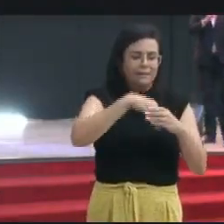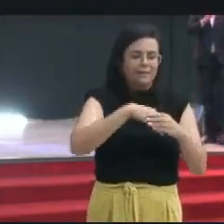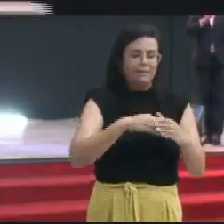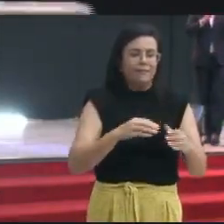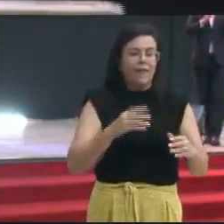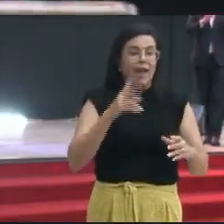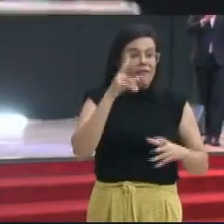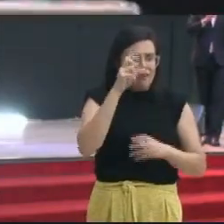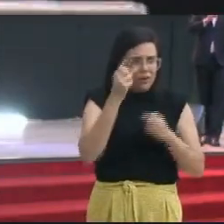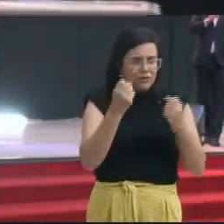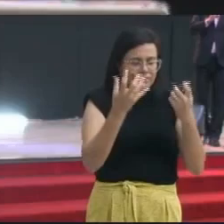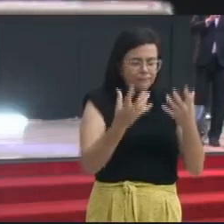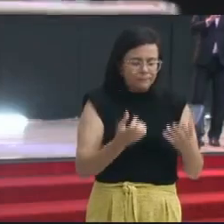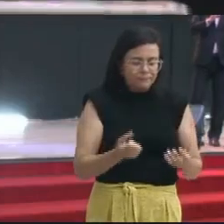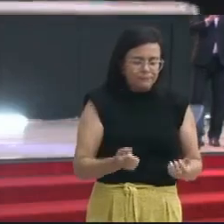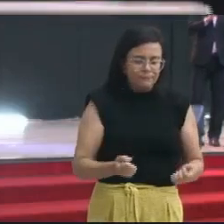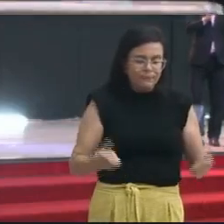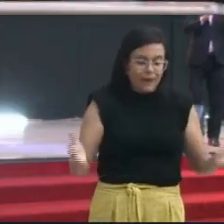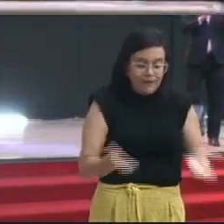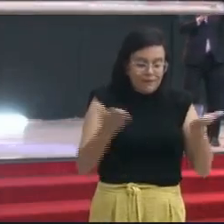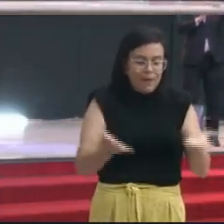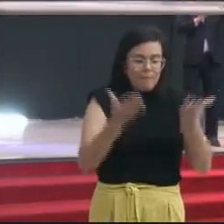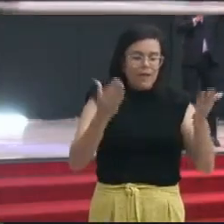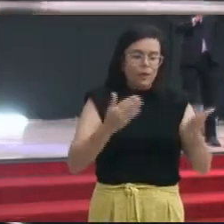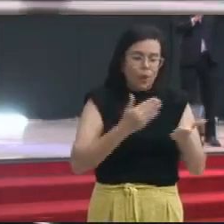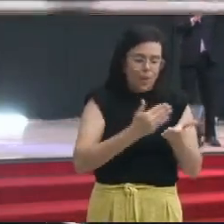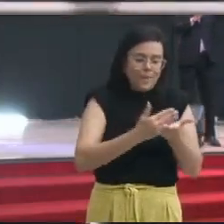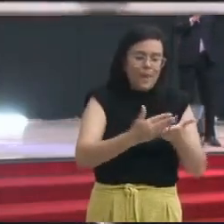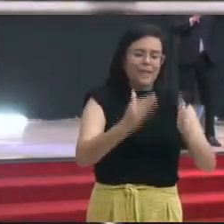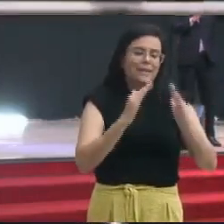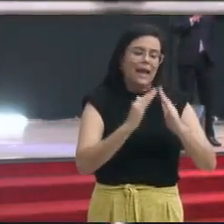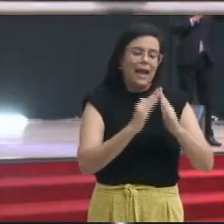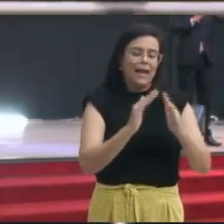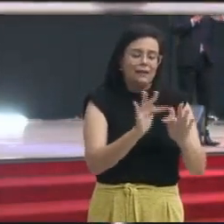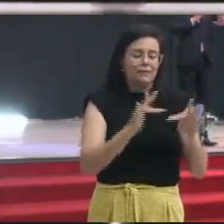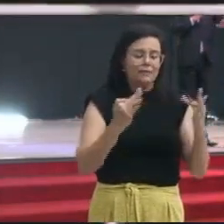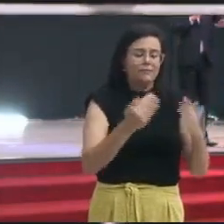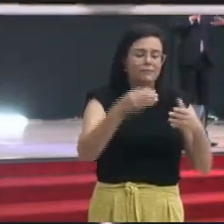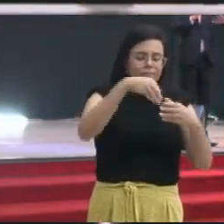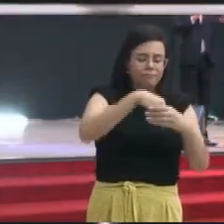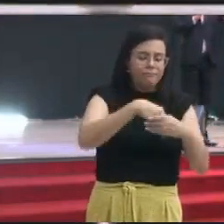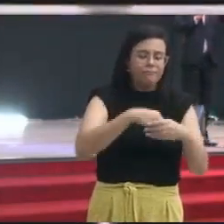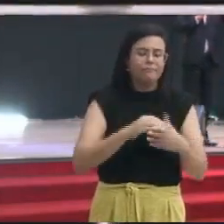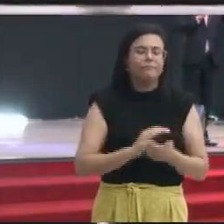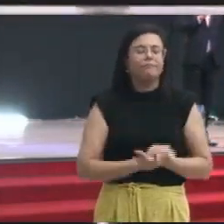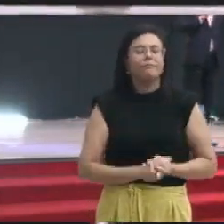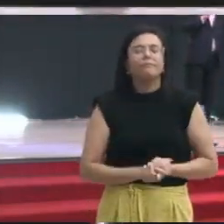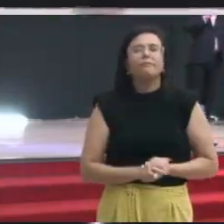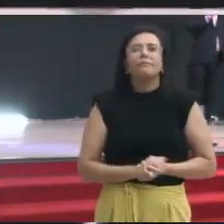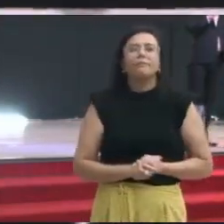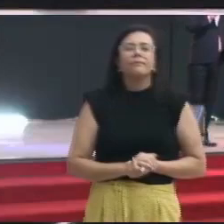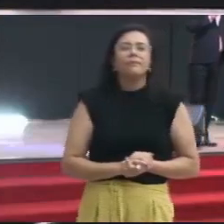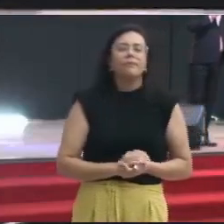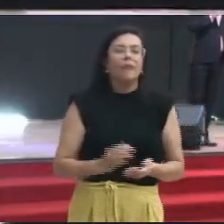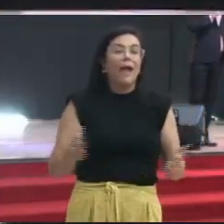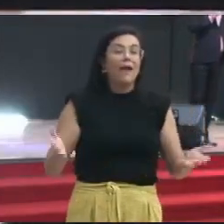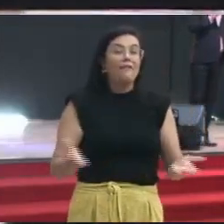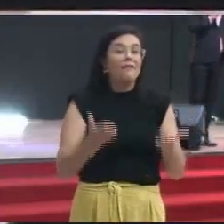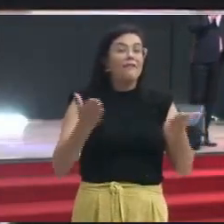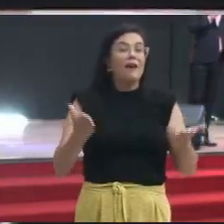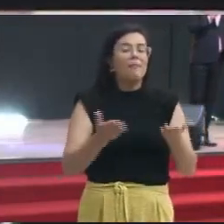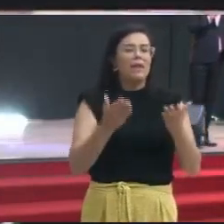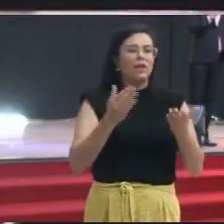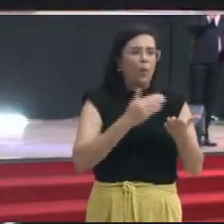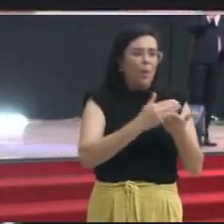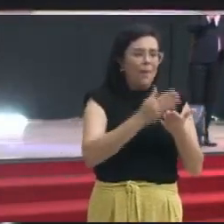avivamento começa em casa. Avivamento não começa aqui, avivamento começa lá na